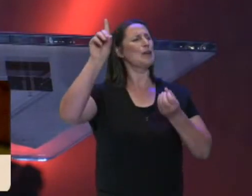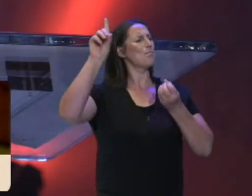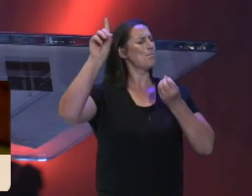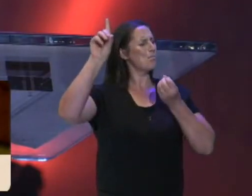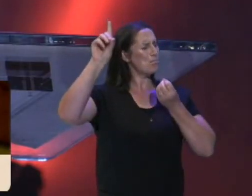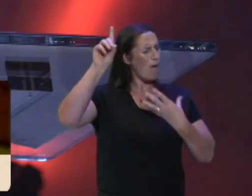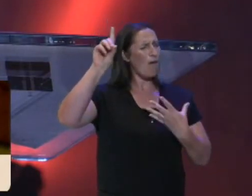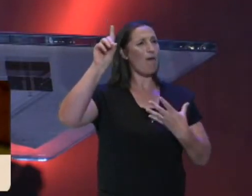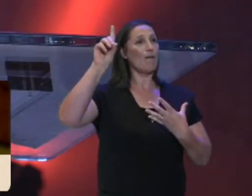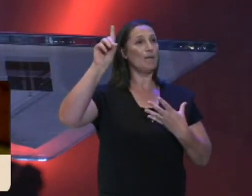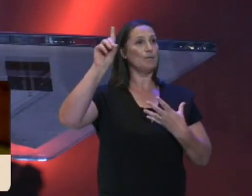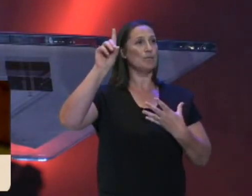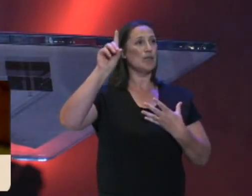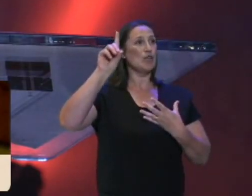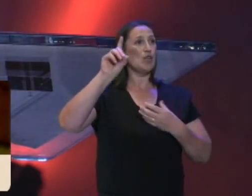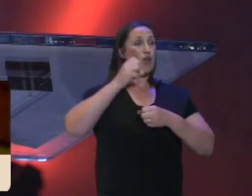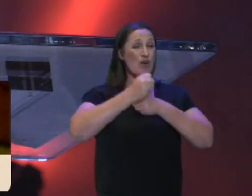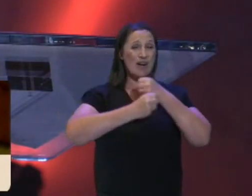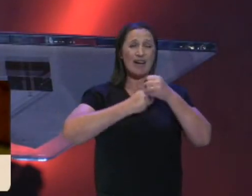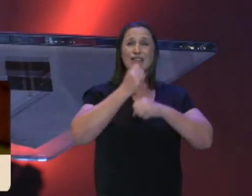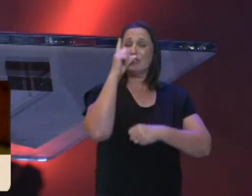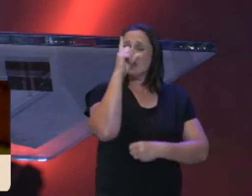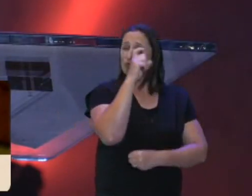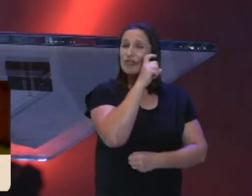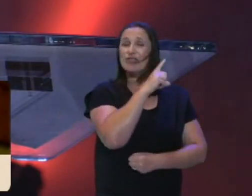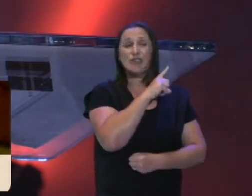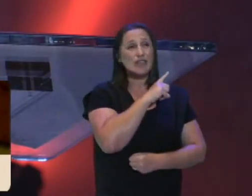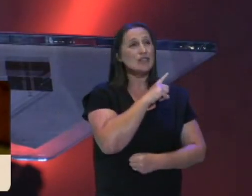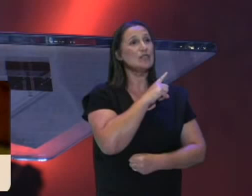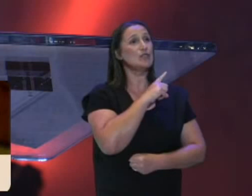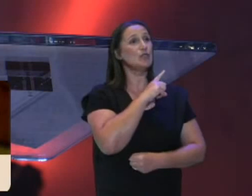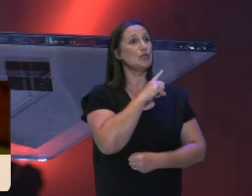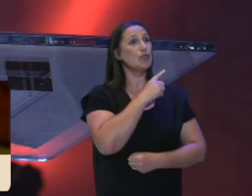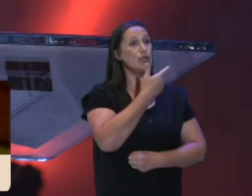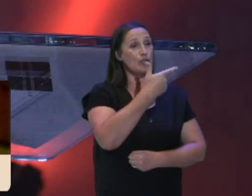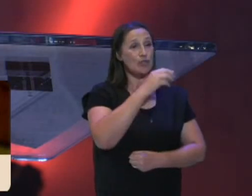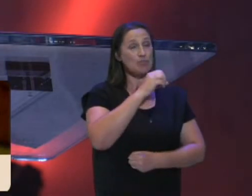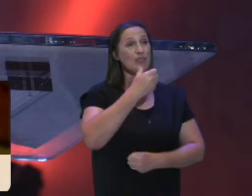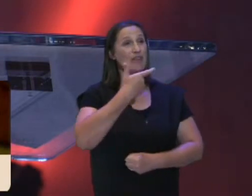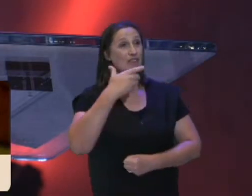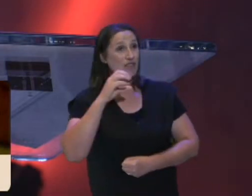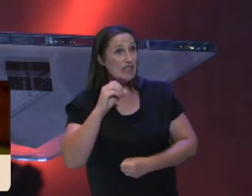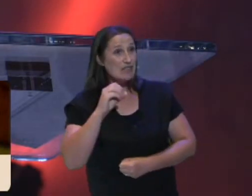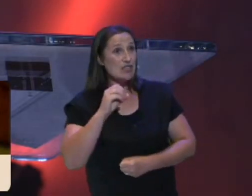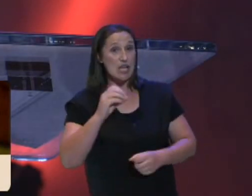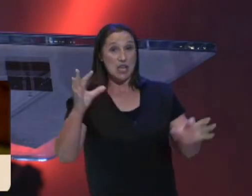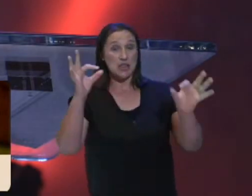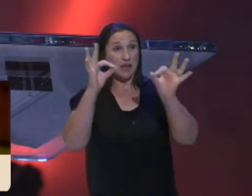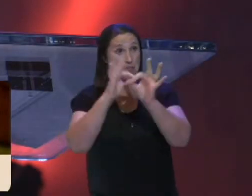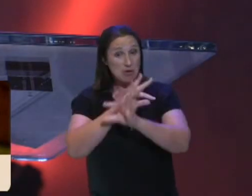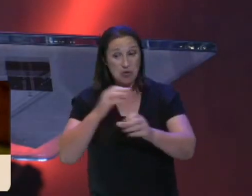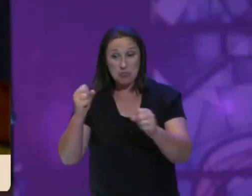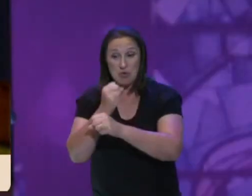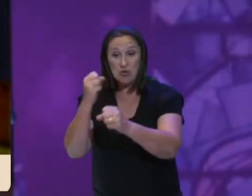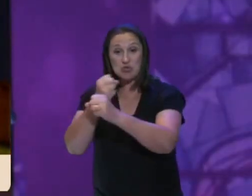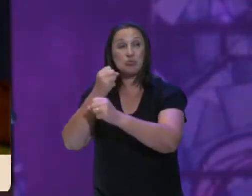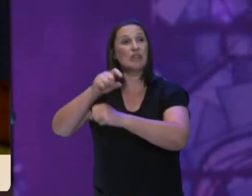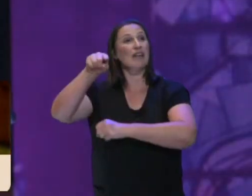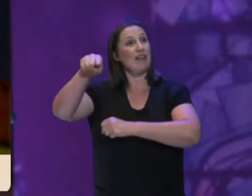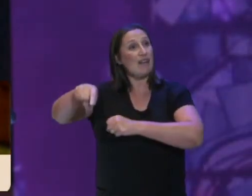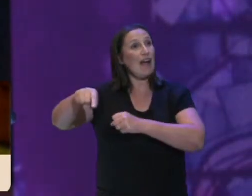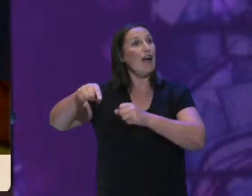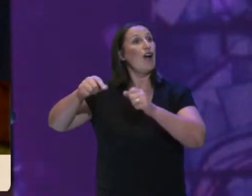difícil como foi 2020, o Instituto Novas Histórias conseguiu terminar aquela obra, e a nossa igreja